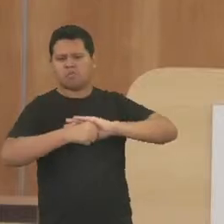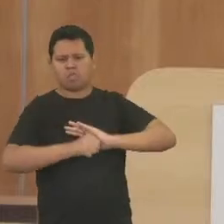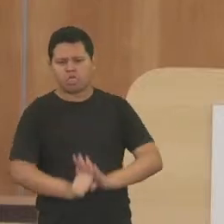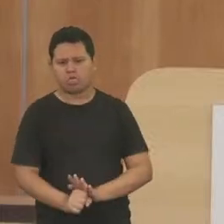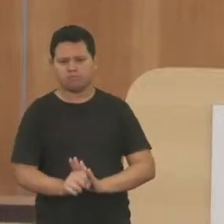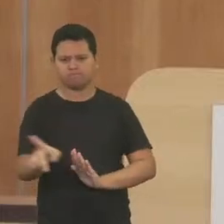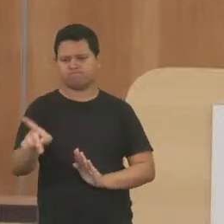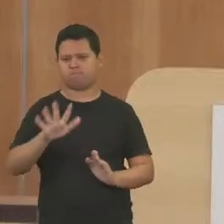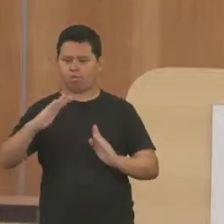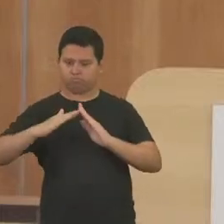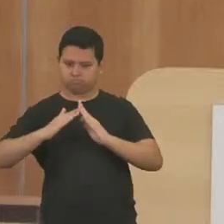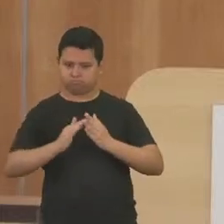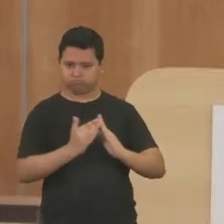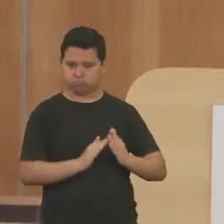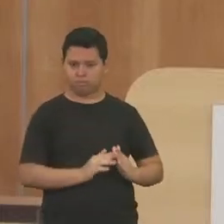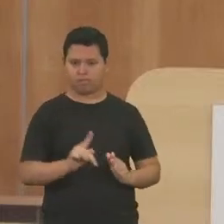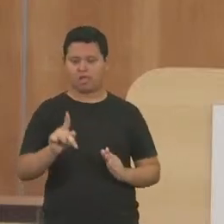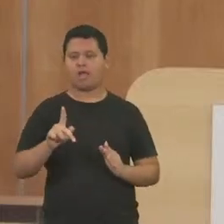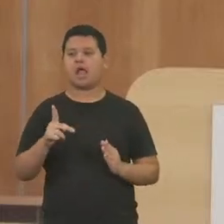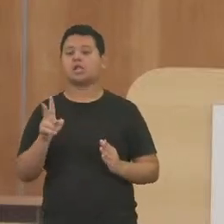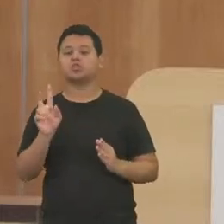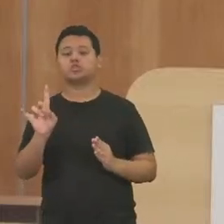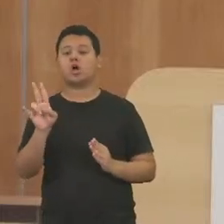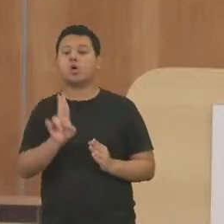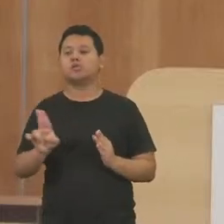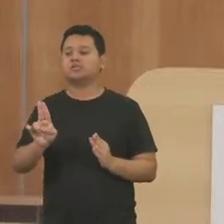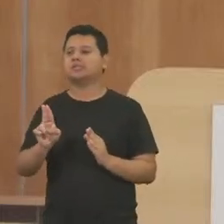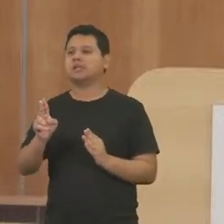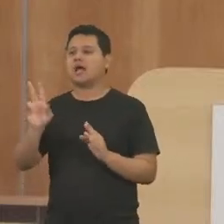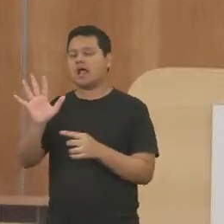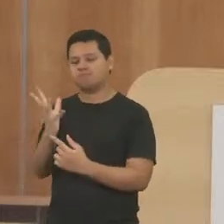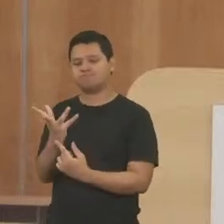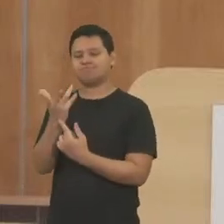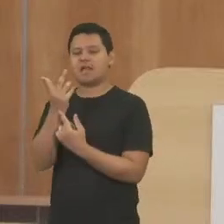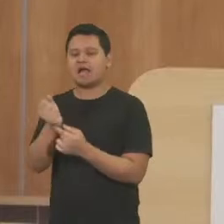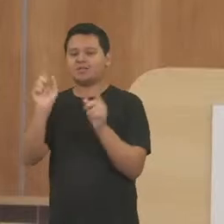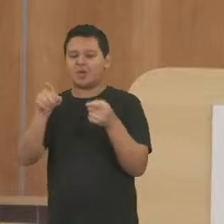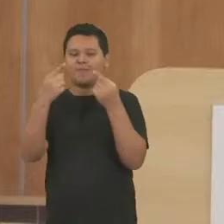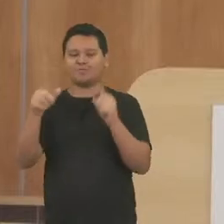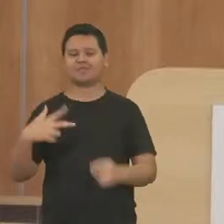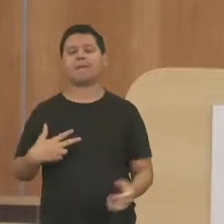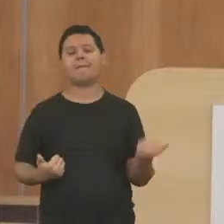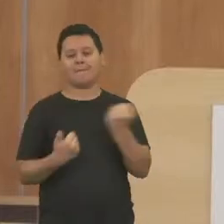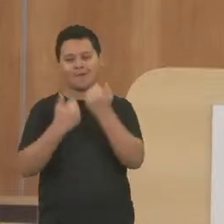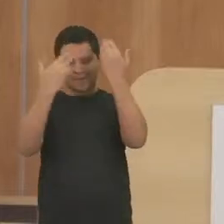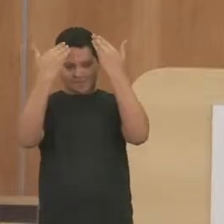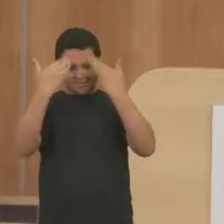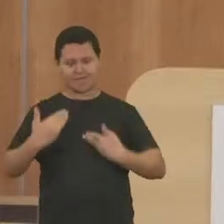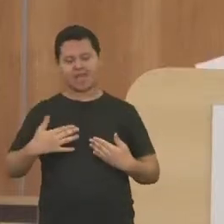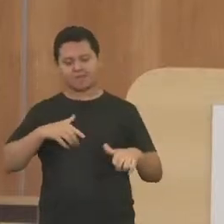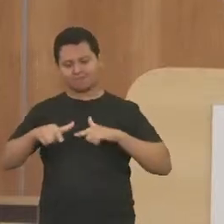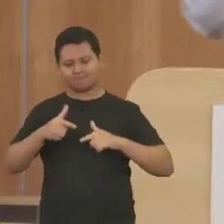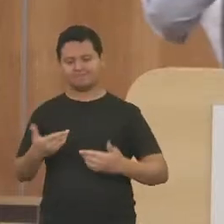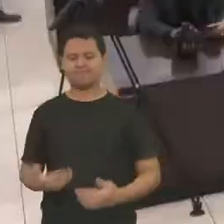lá na periferia é através da música. Continue assim, conte com o meu trabalho e conte com o nosso mandato.